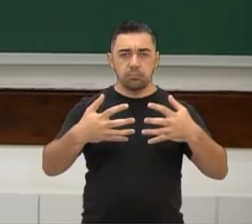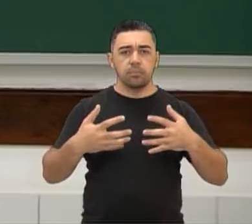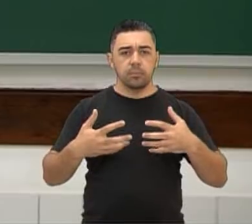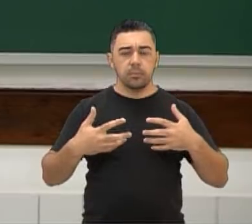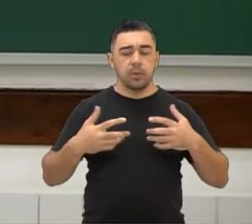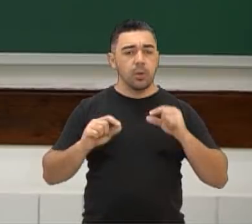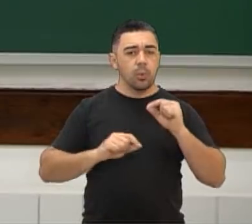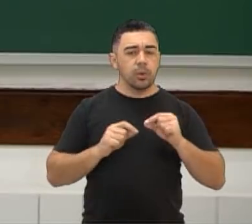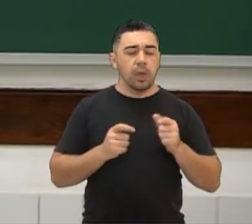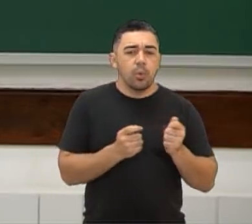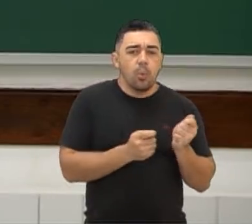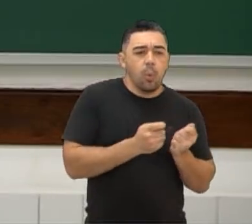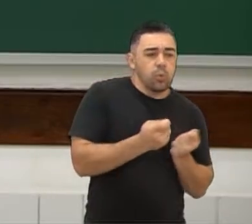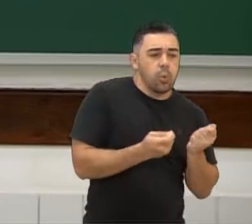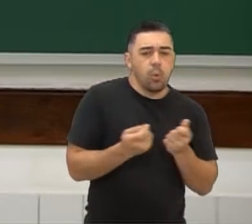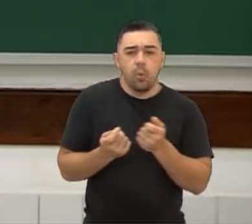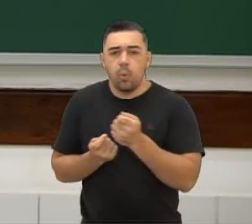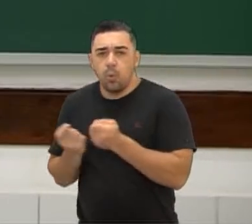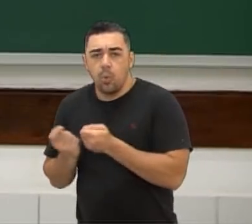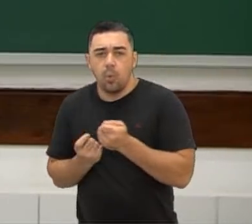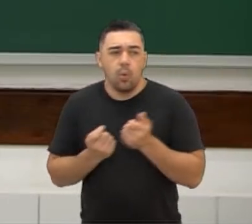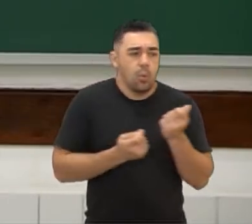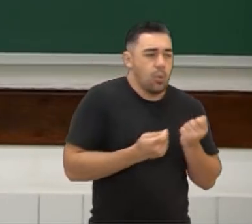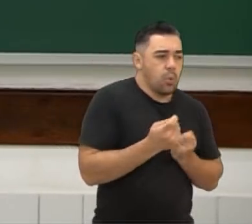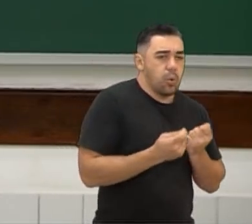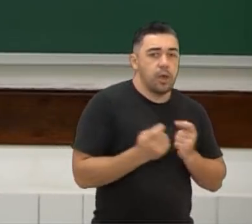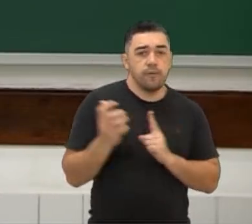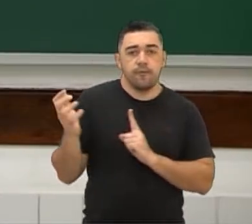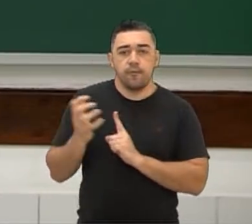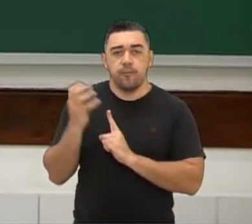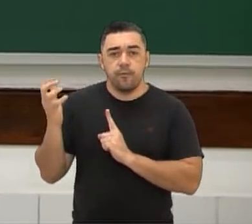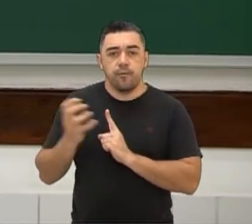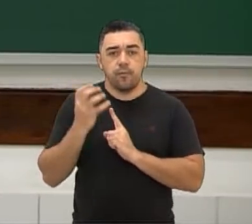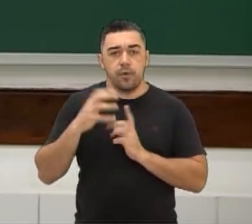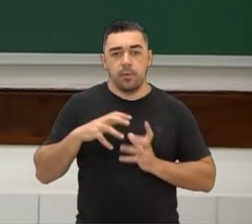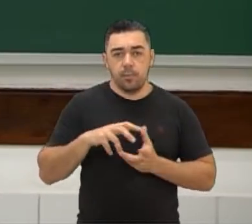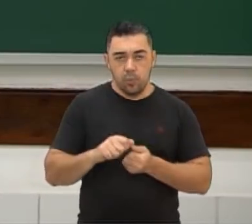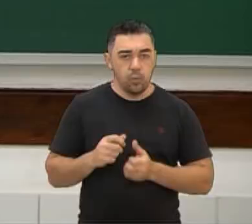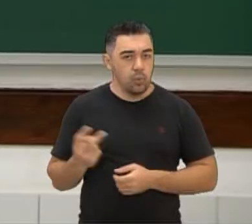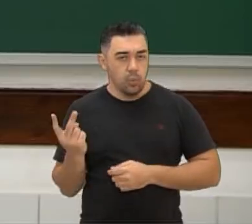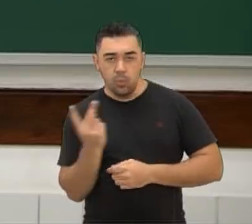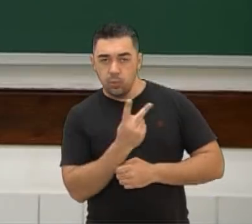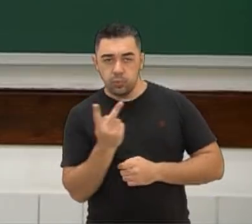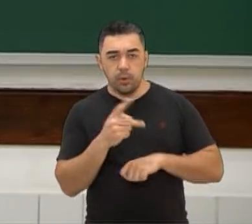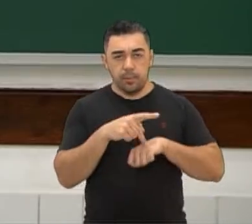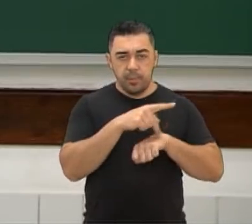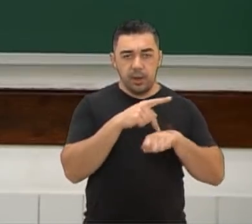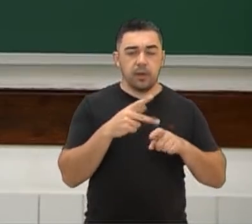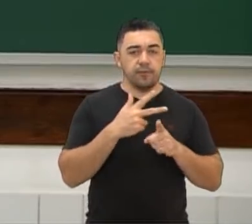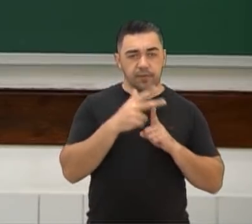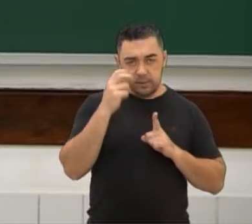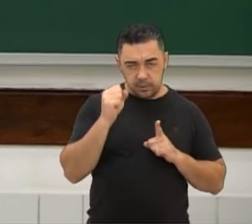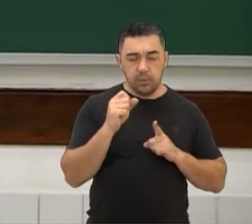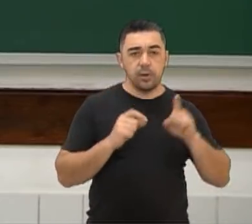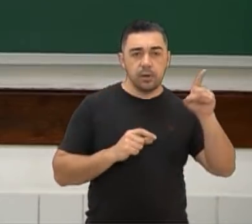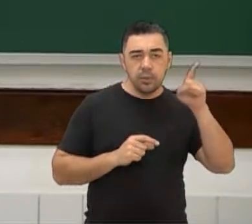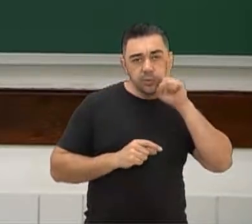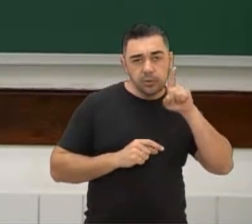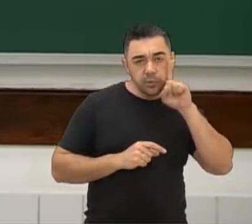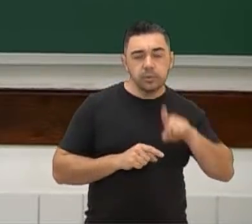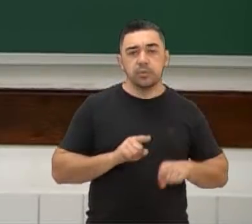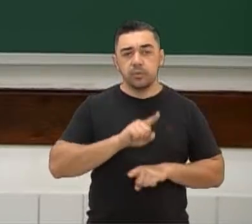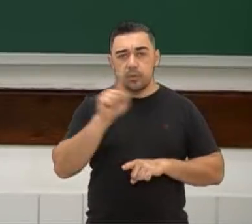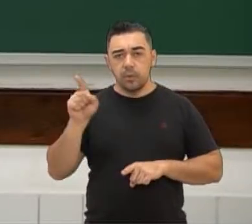pelo controle de influência no mundo. Então, os 2 grandes vitoriosos da guerra apontados, Estados Unidos e